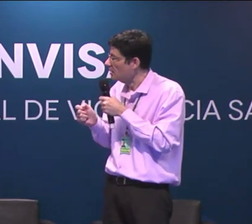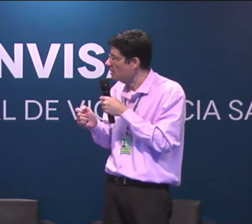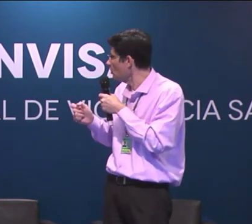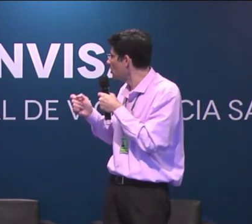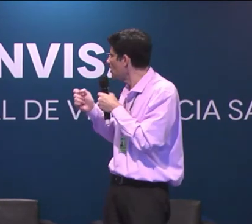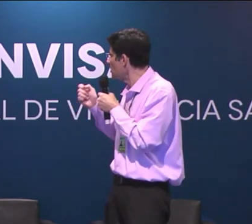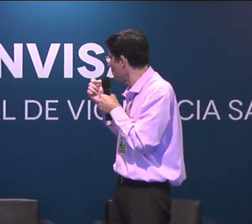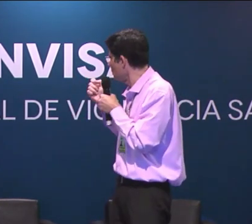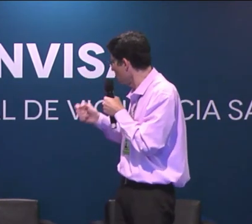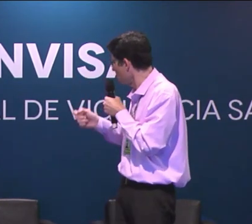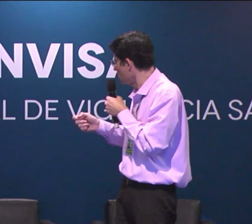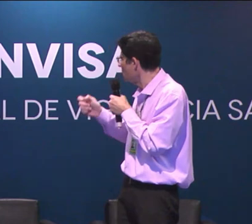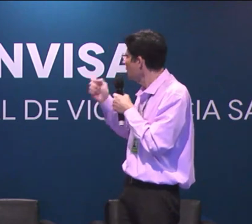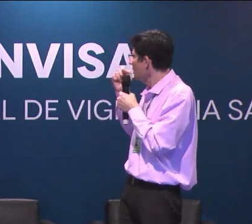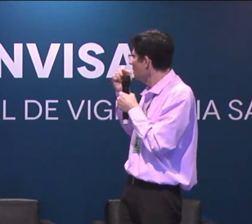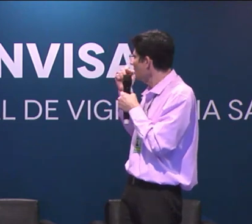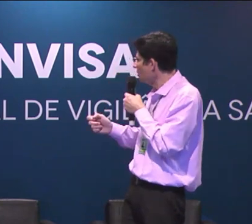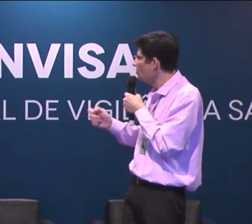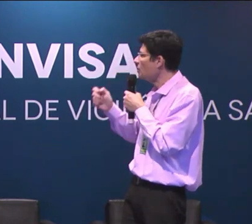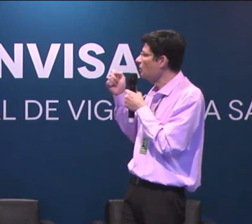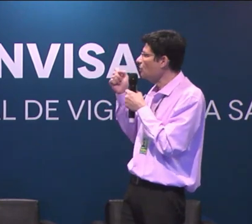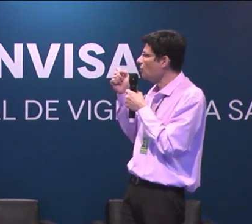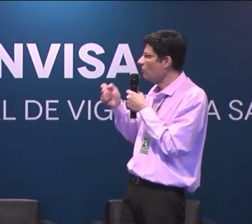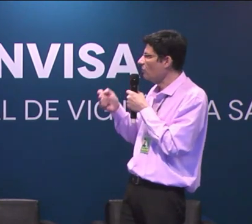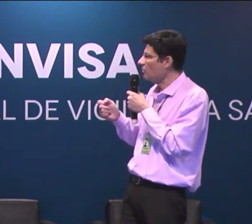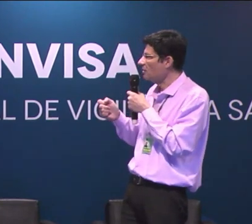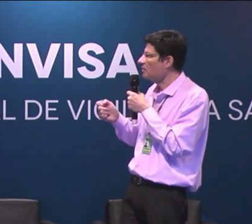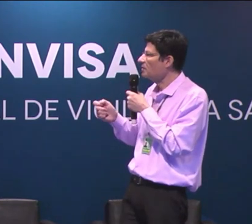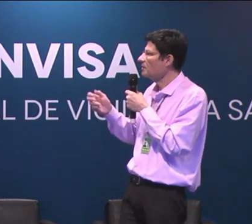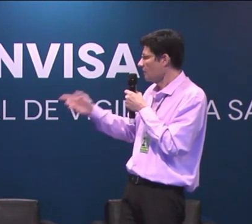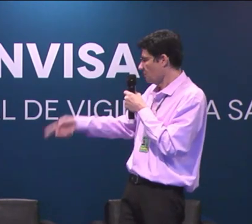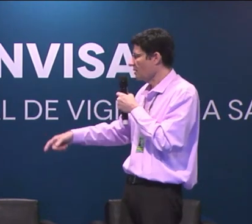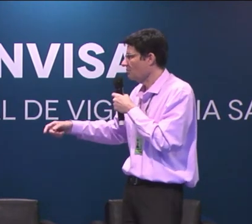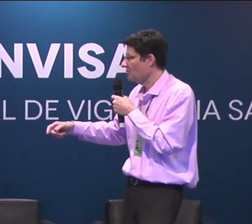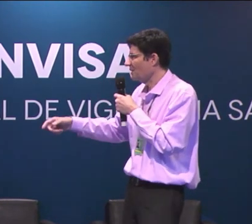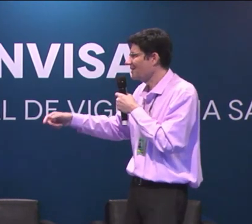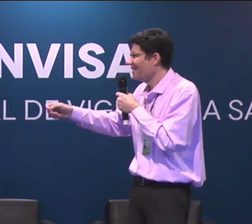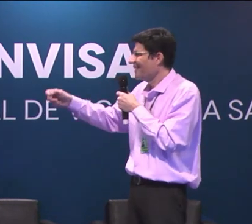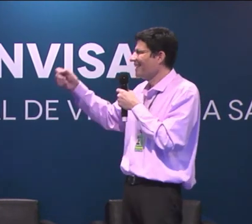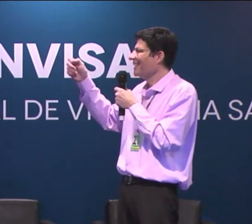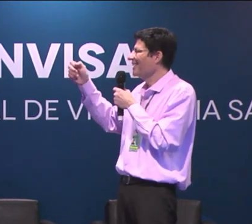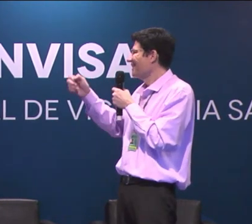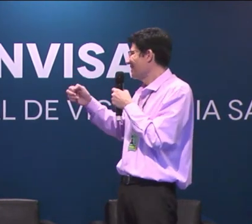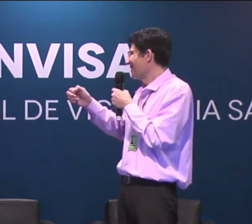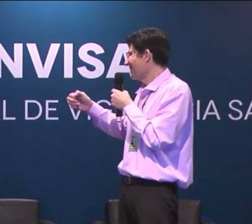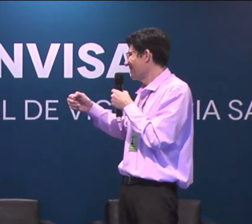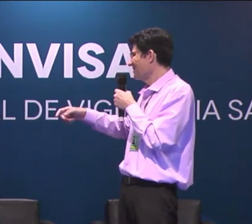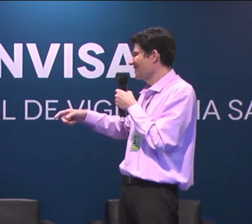todas as reuniões e eventos que a gente convida... Não, para ficar aqui no meio mesmo.